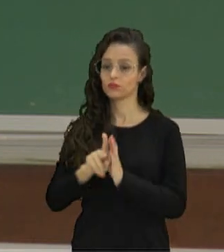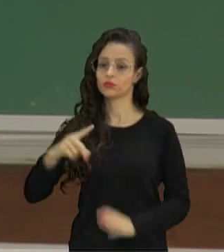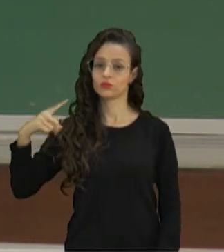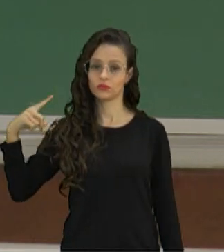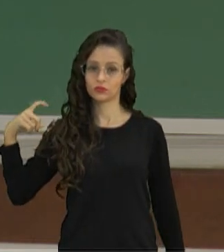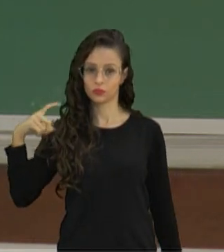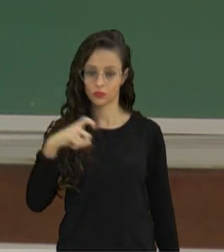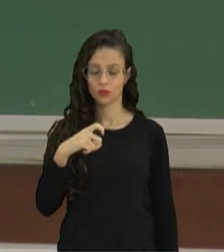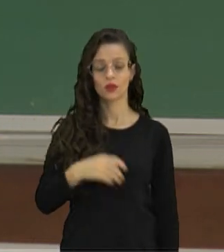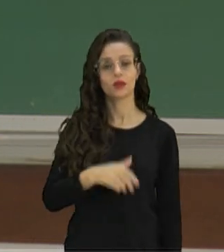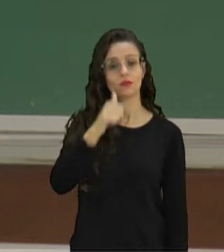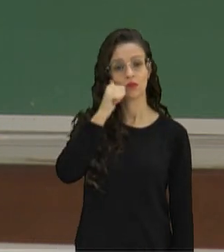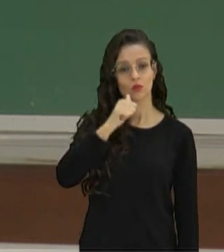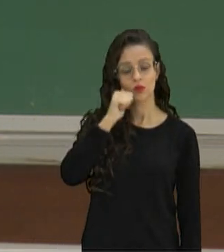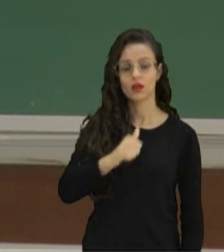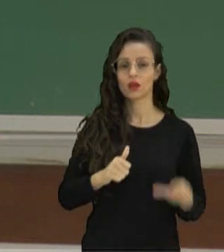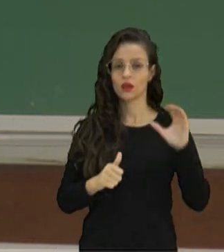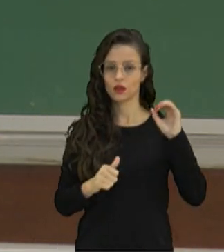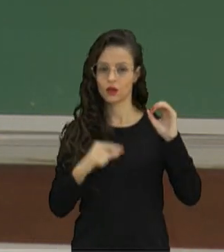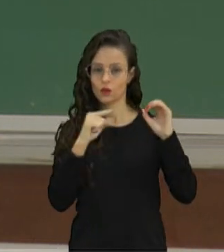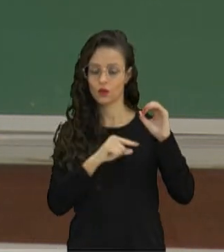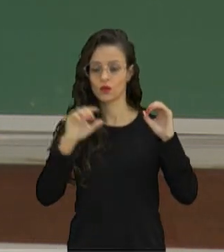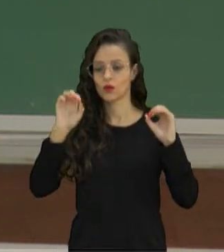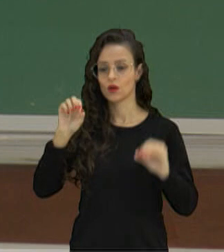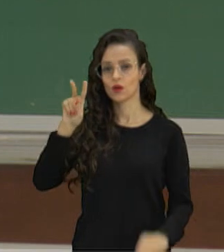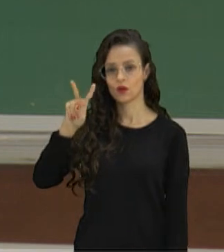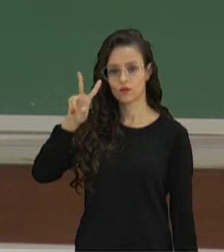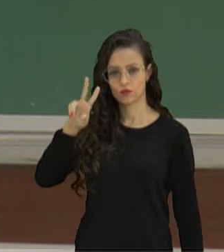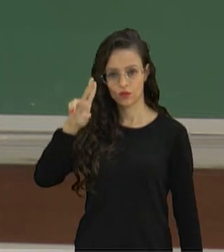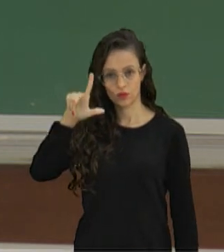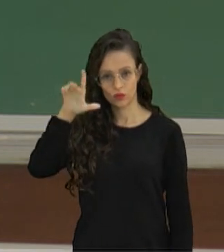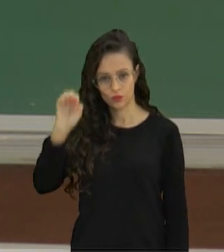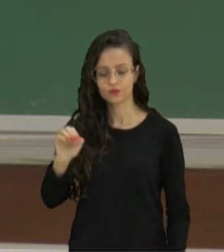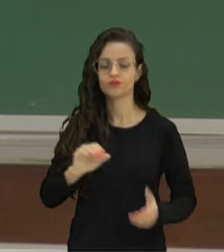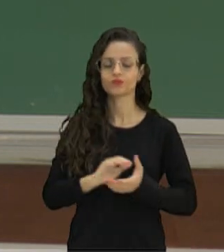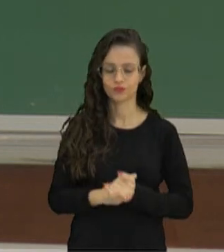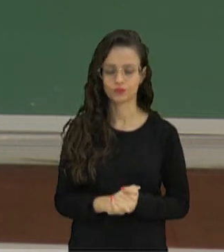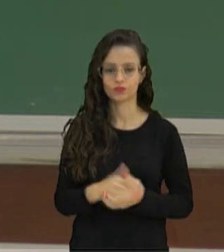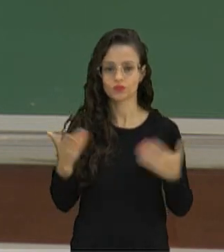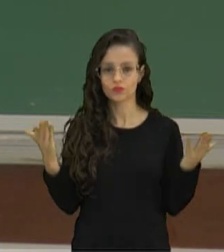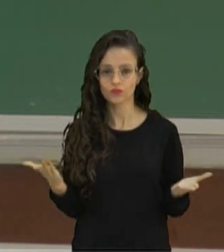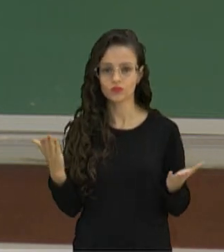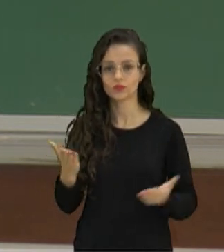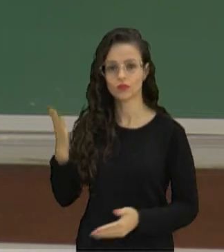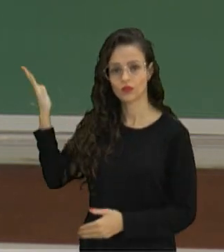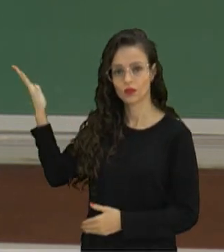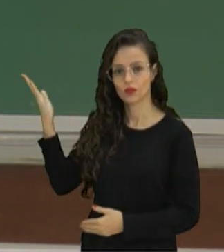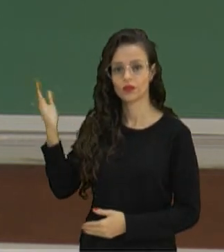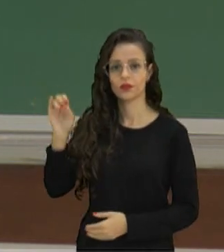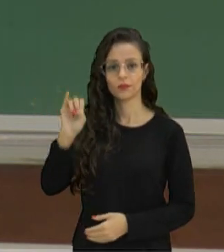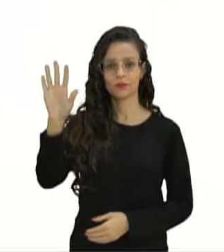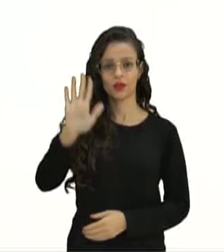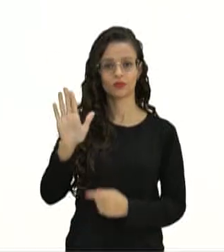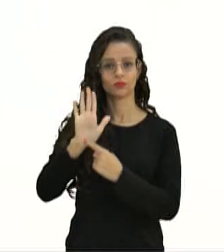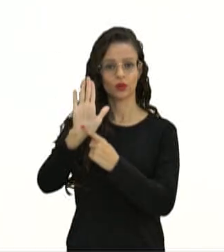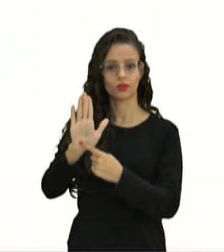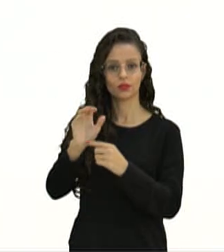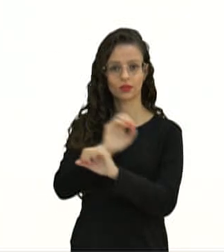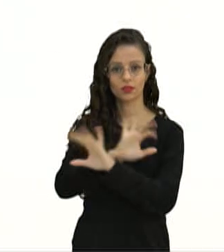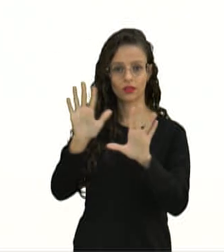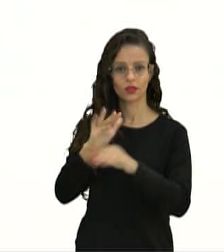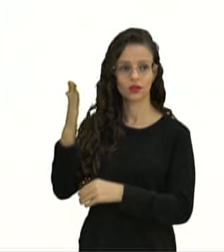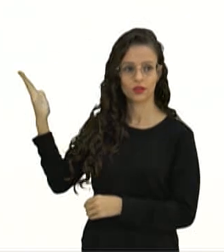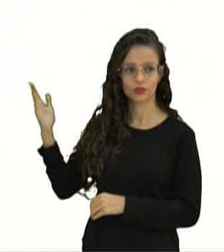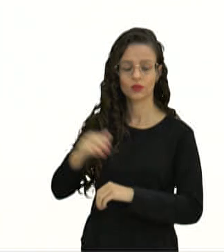espermatozoide. No gameta feminino, óvulo, ovócito. Eu tenho aqui um desenho que mostra bem.